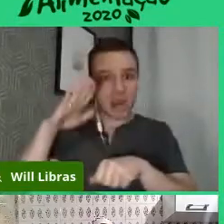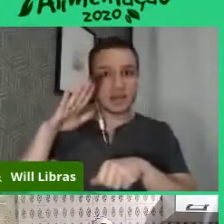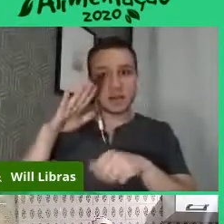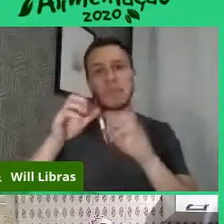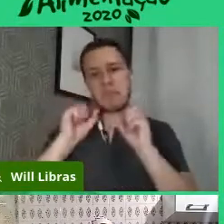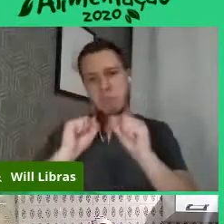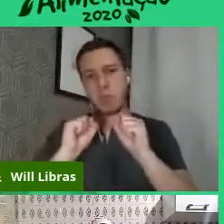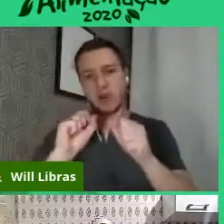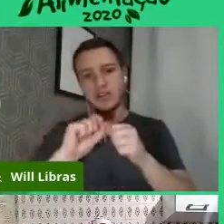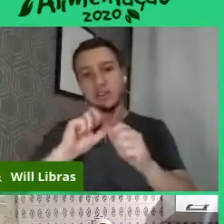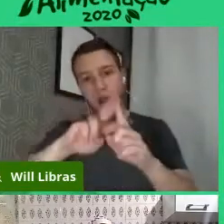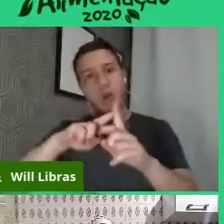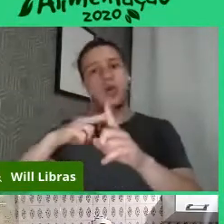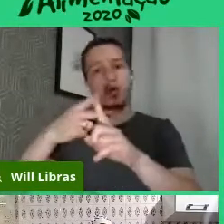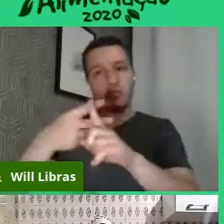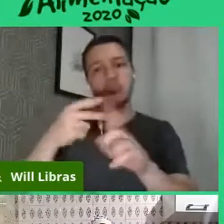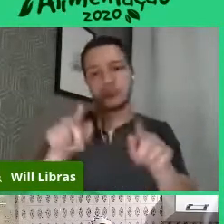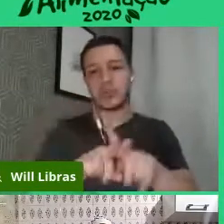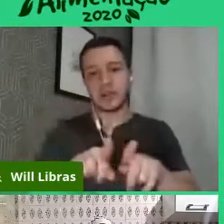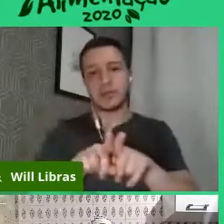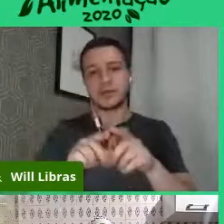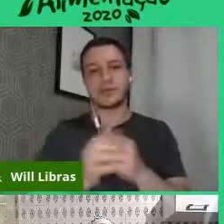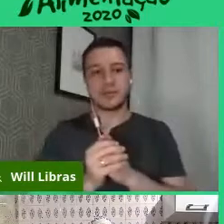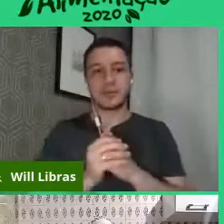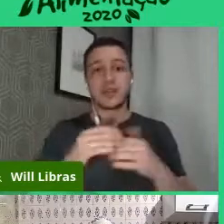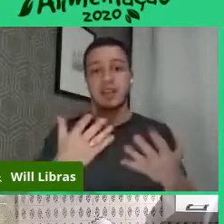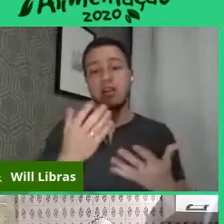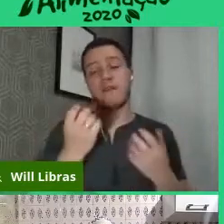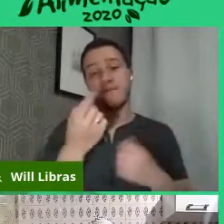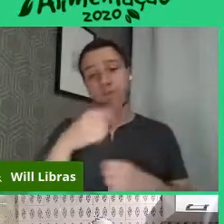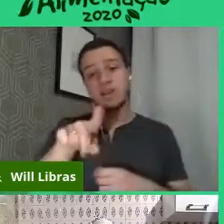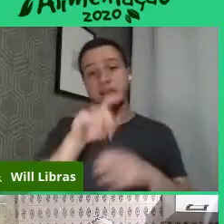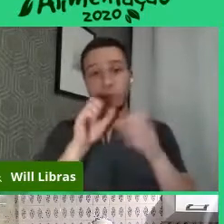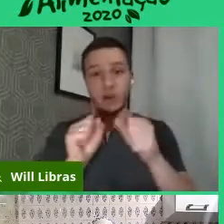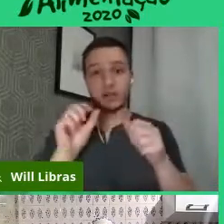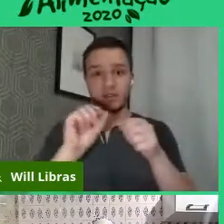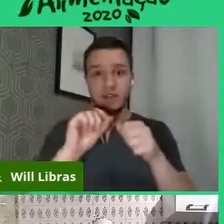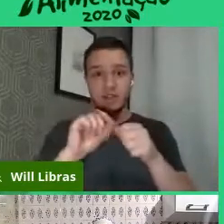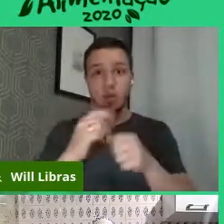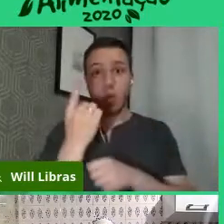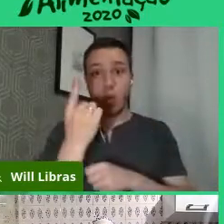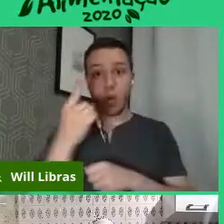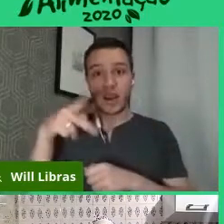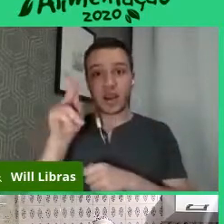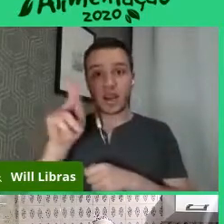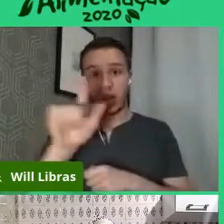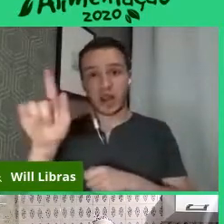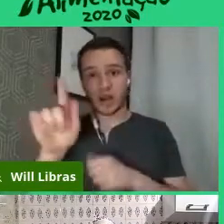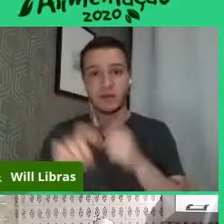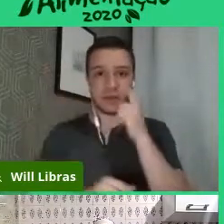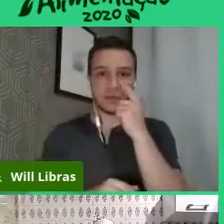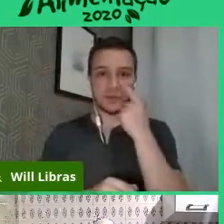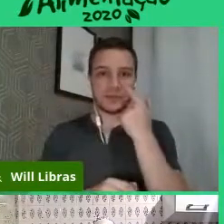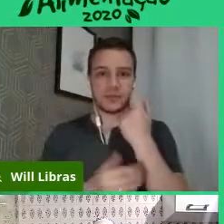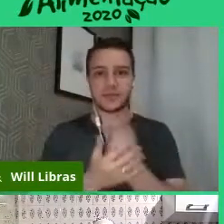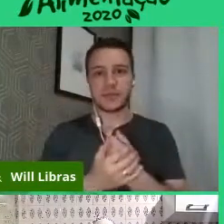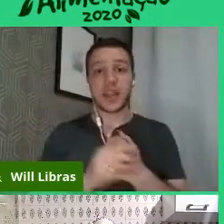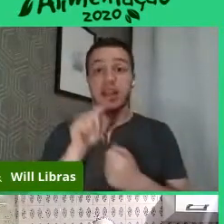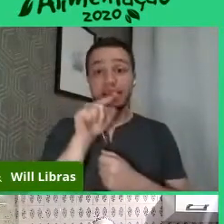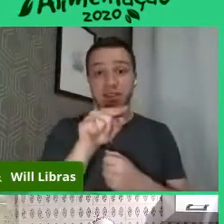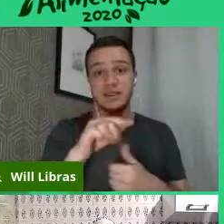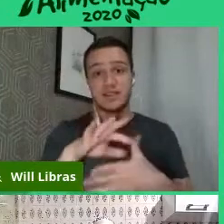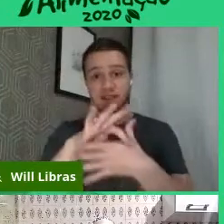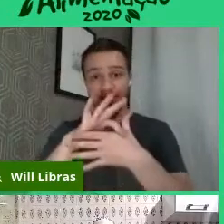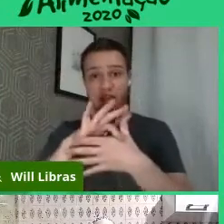essa receita. Então, vocês podem estar fazendo com 1 quilo de carne moída. Nessa carne moída, então, eu vou começar